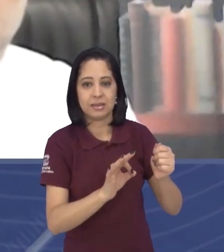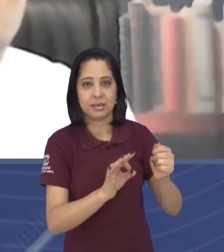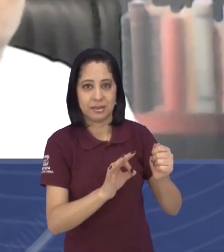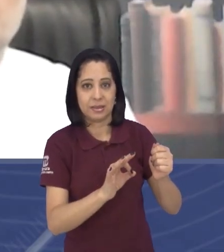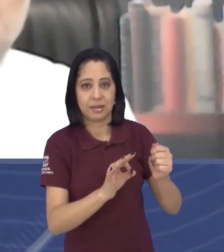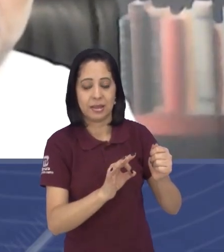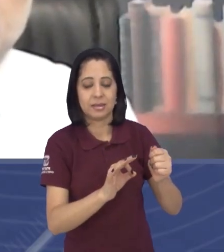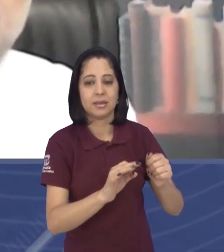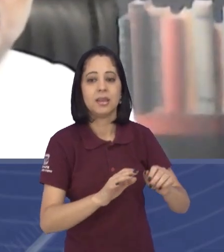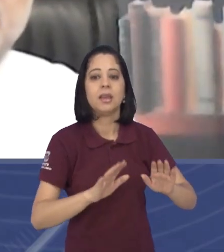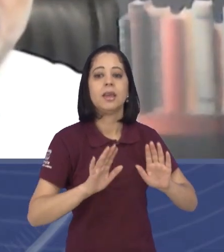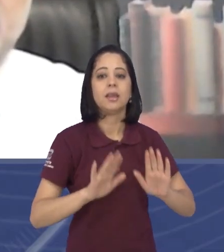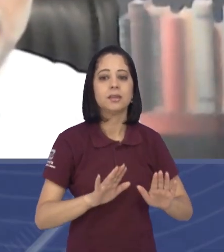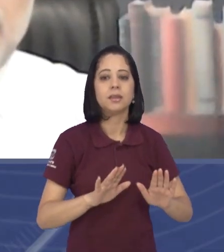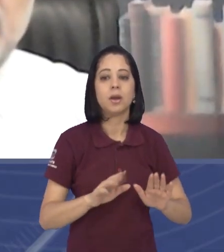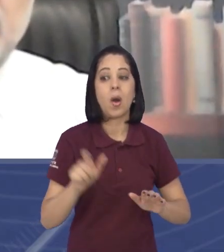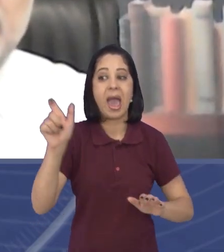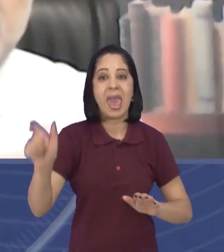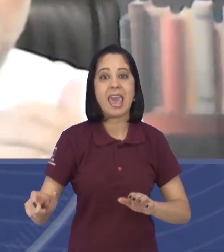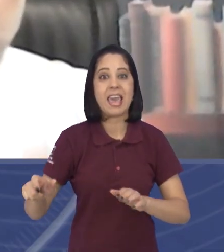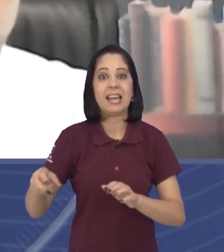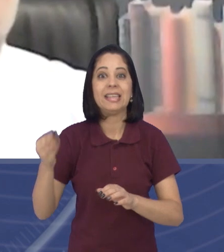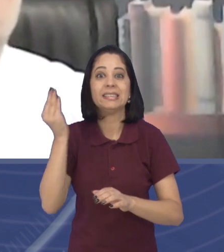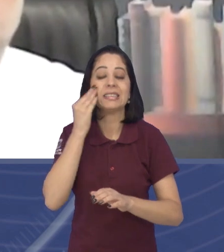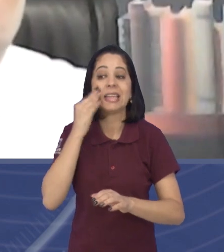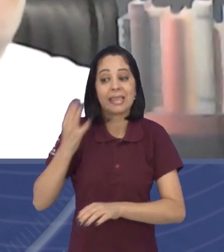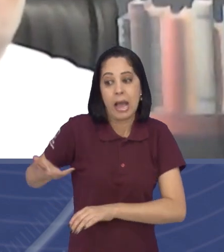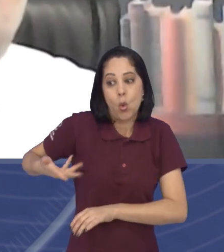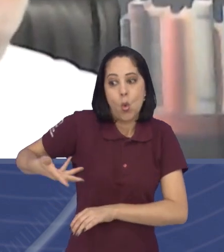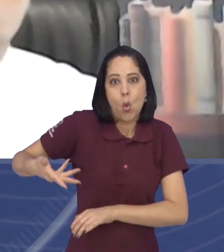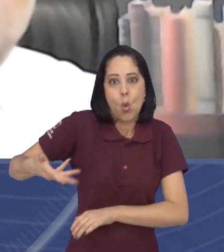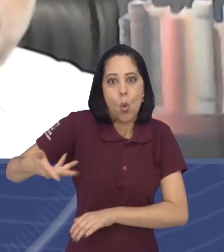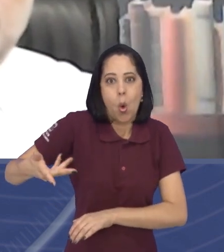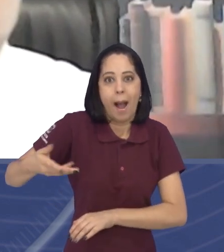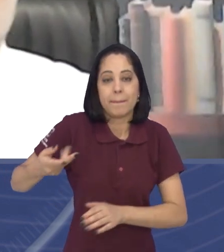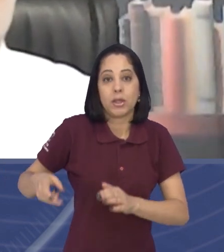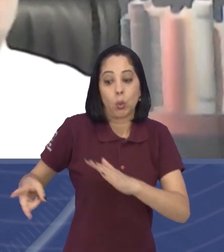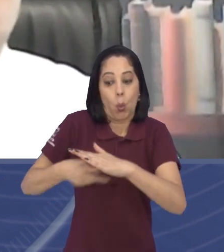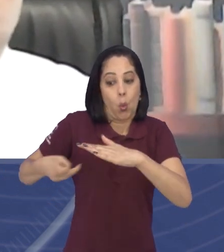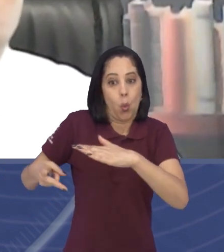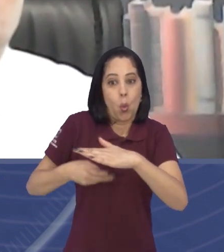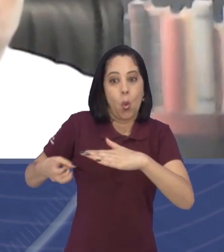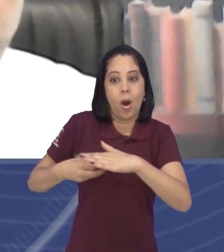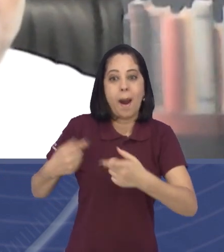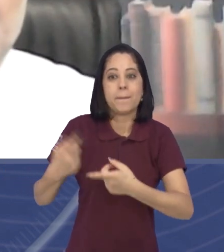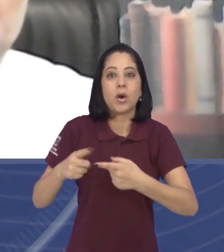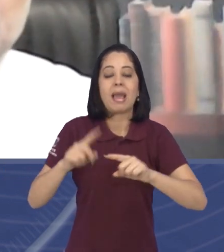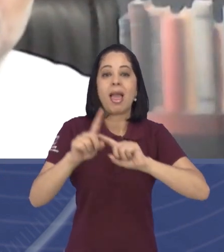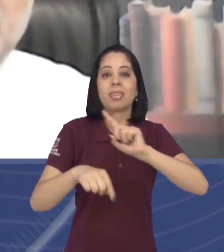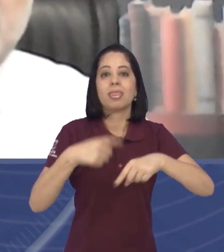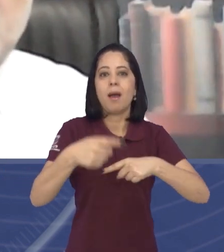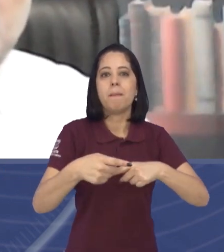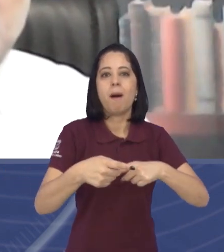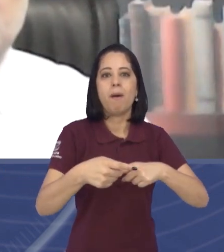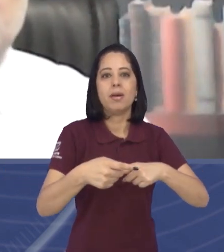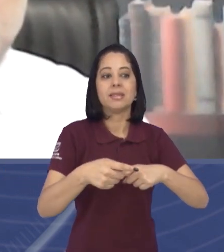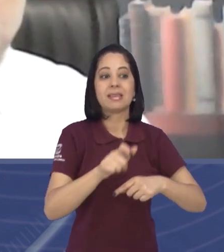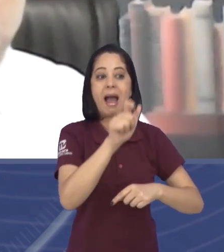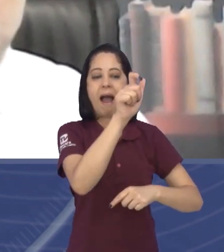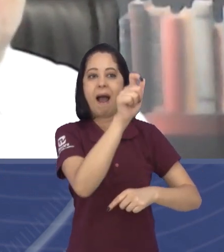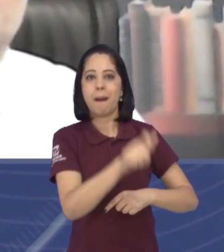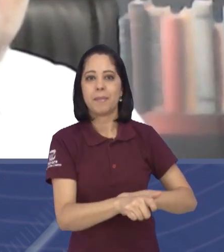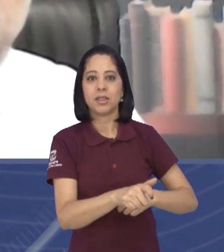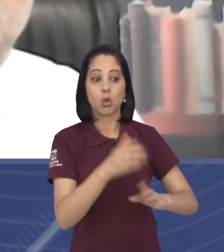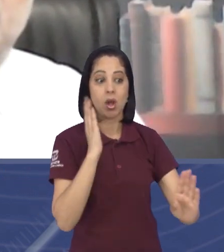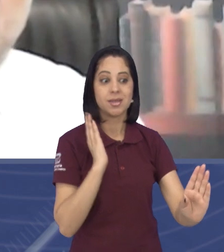no celular. Então, tentar ser o mais imediato possível. Por quê? Porque na hora que alguém nos alertar que alguém